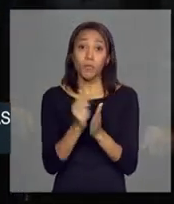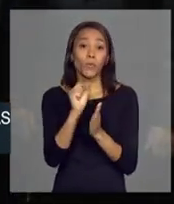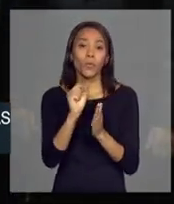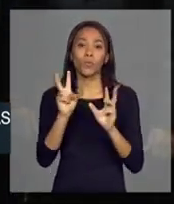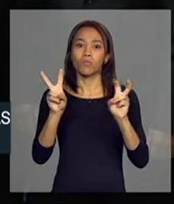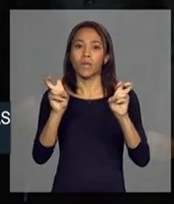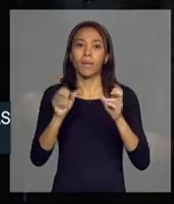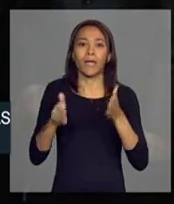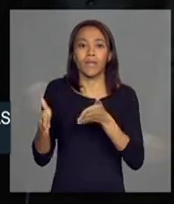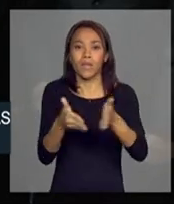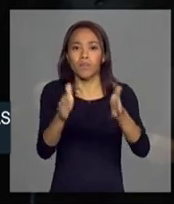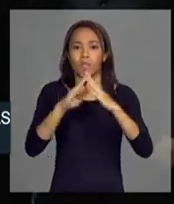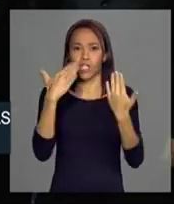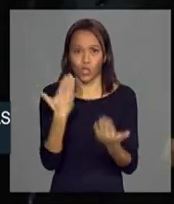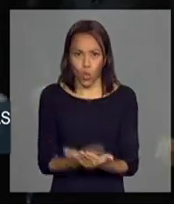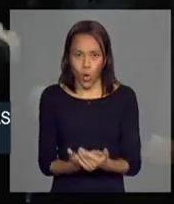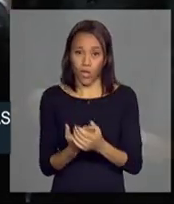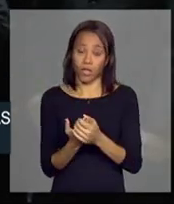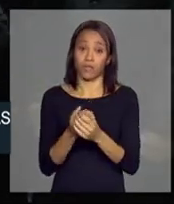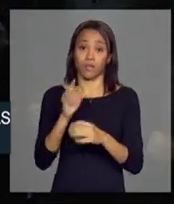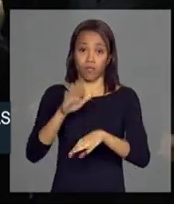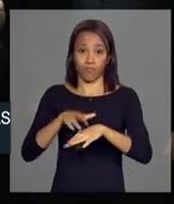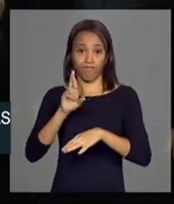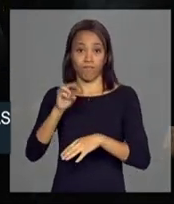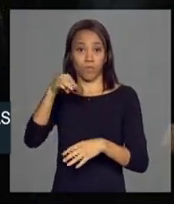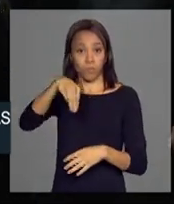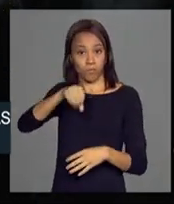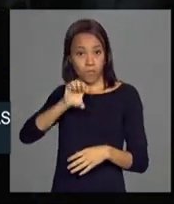do ministério da educação